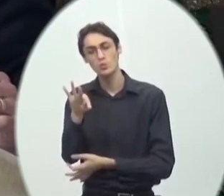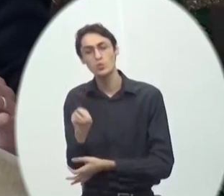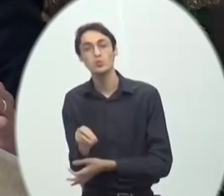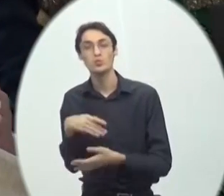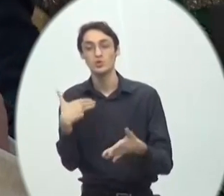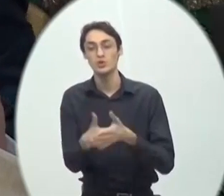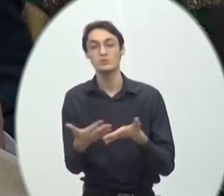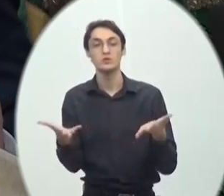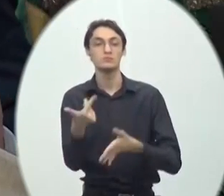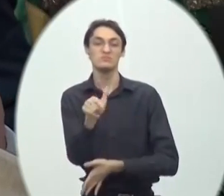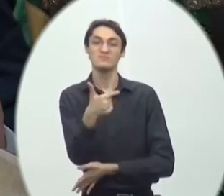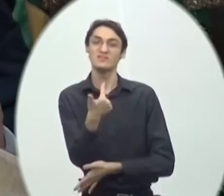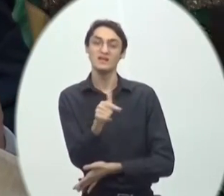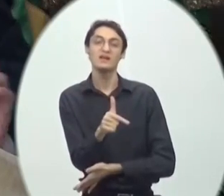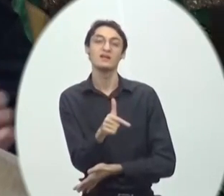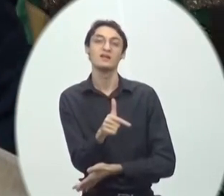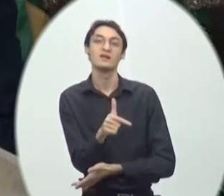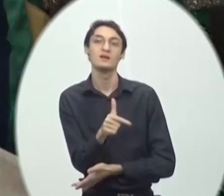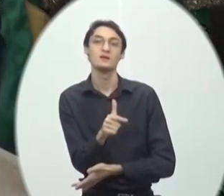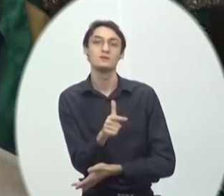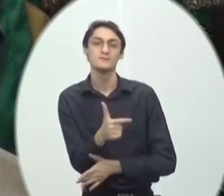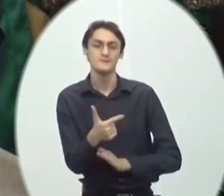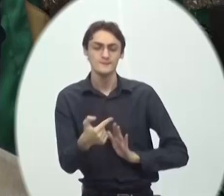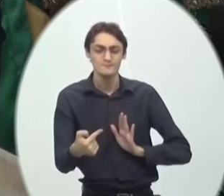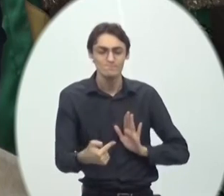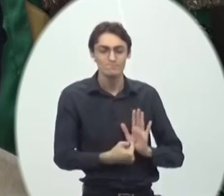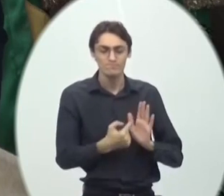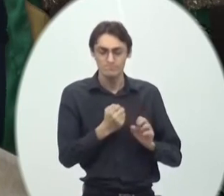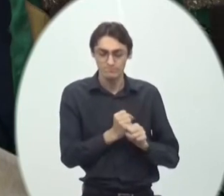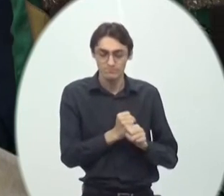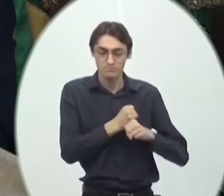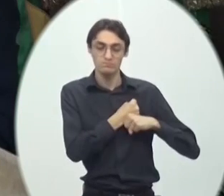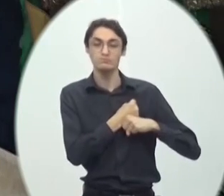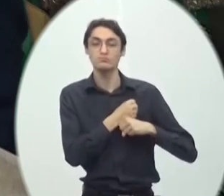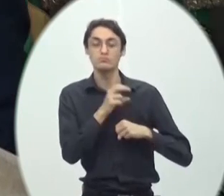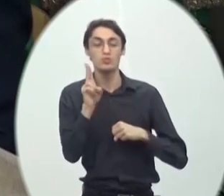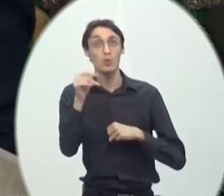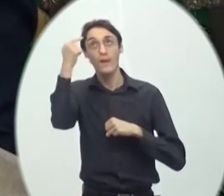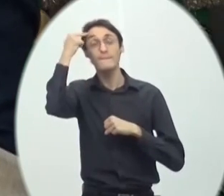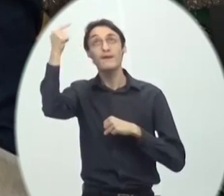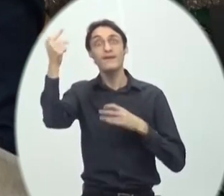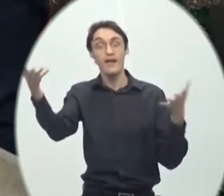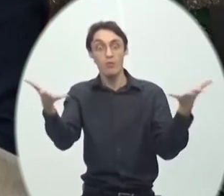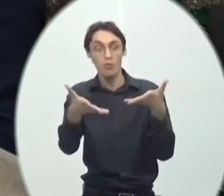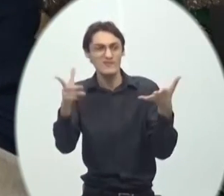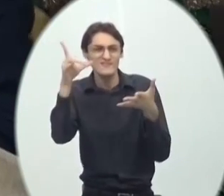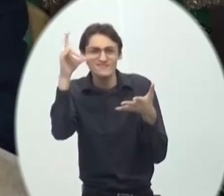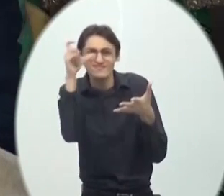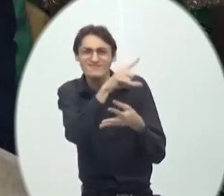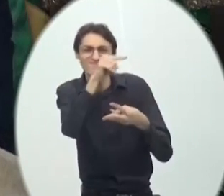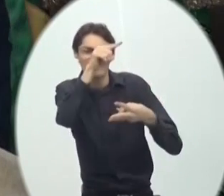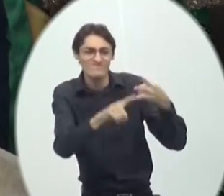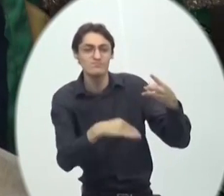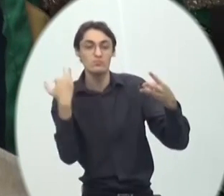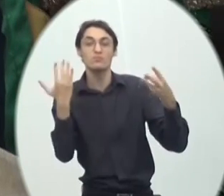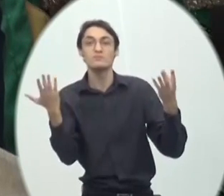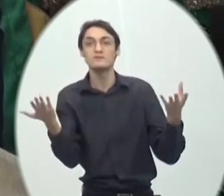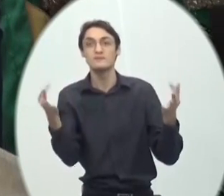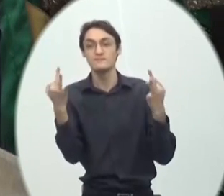é muito difícil mesmo, do fundo do meu coração, nunca imaginei na minha vida estar passando por um momento como esse, nem mesmo a minha